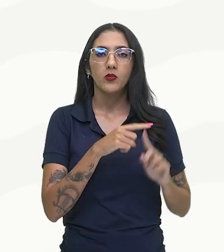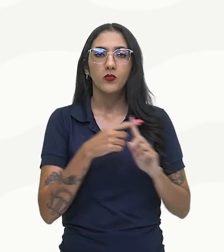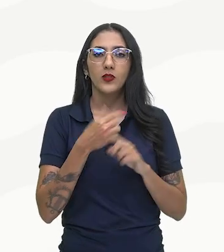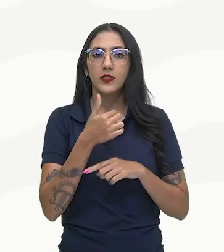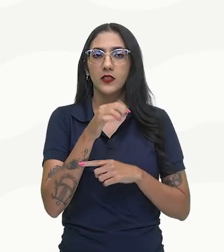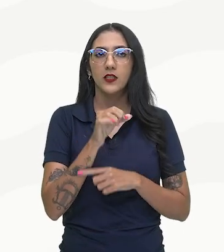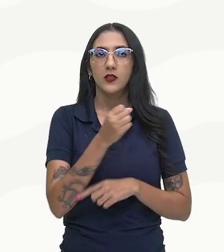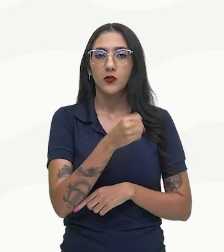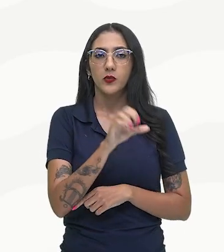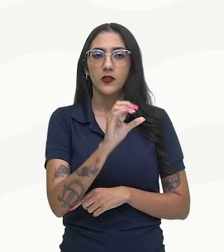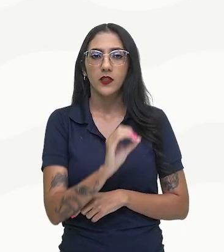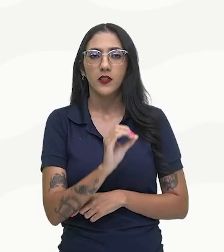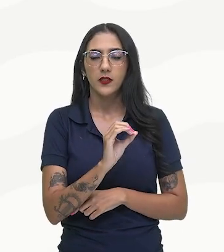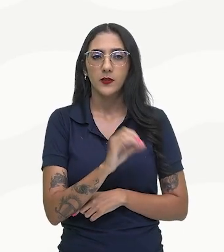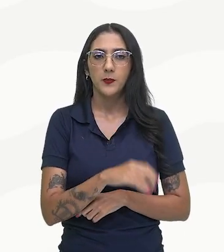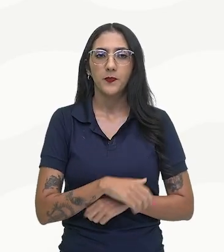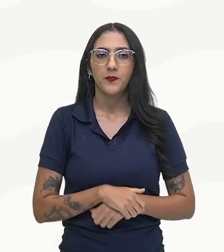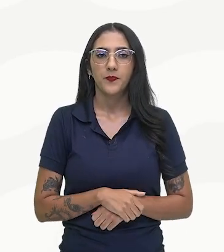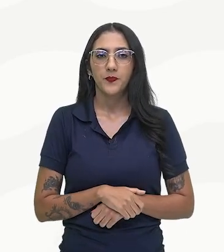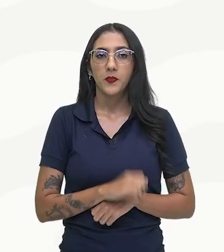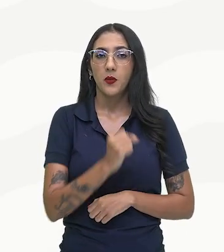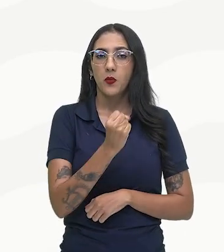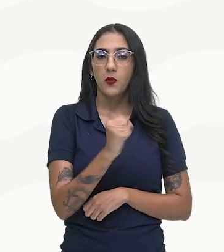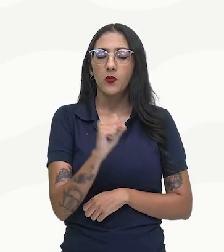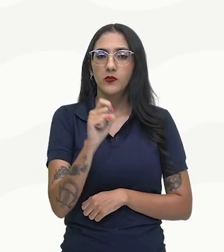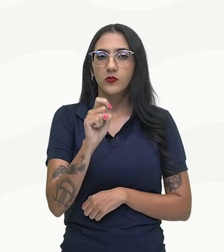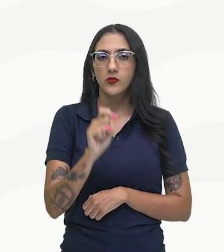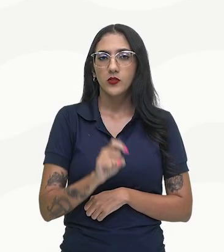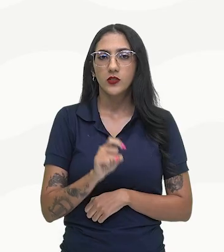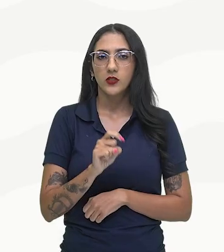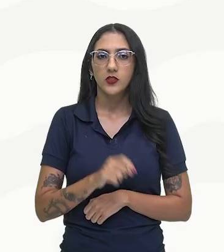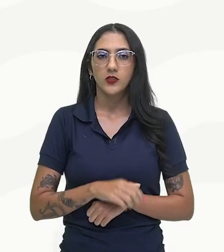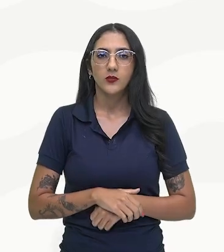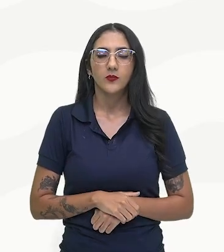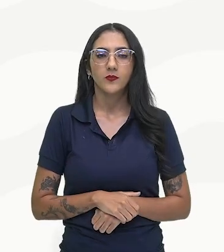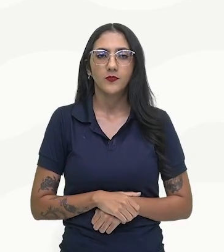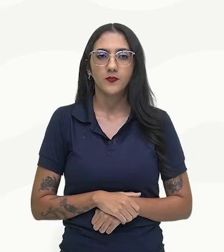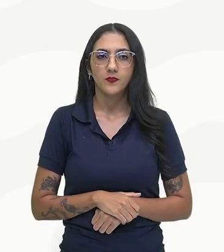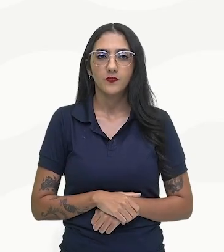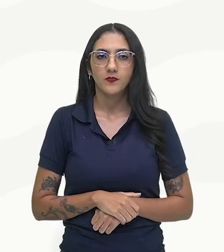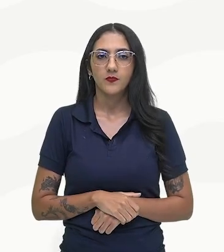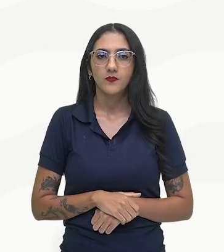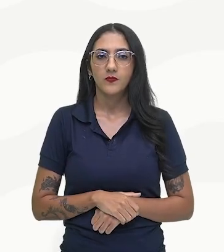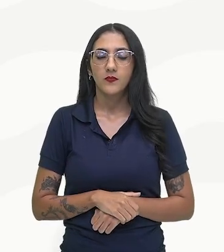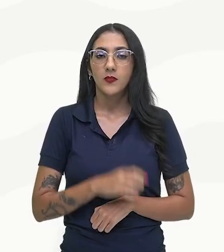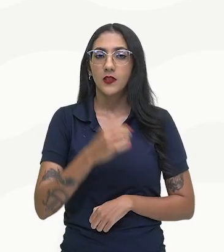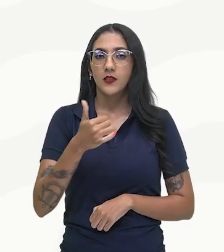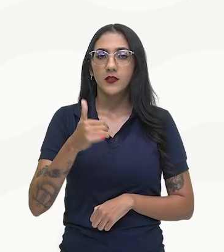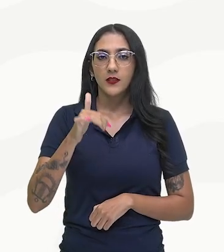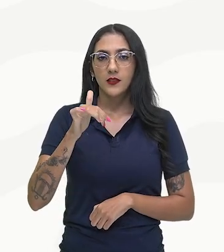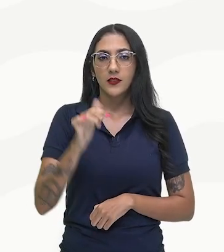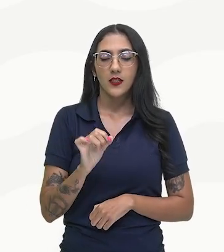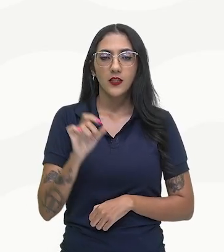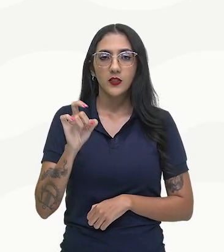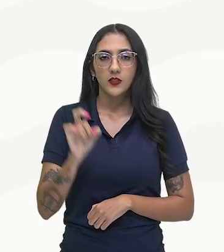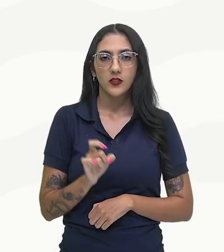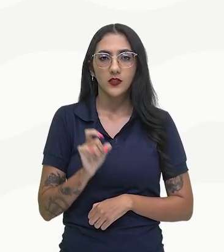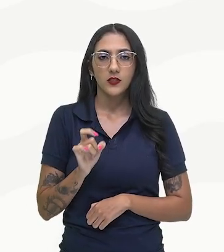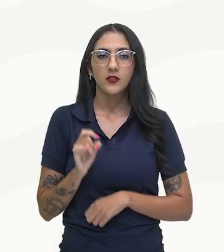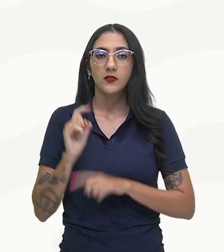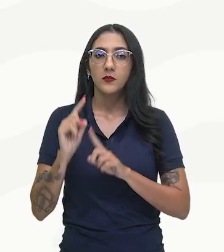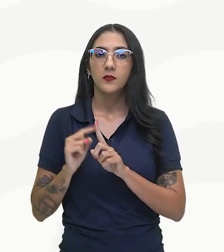80. 8 vezes x, 8x. X vezes 10,